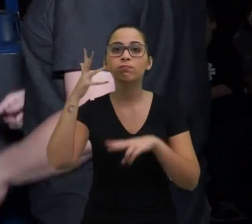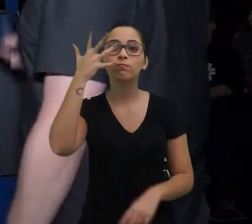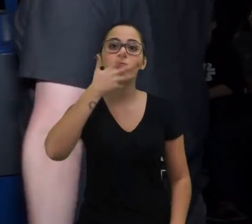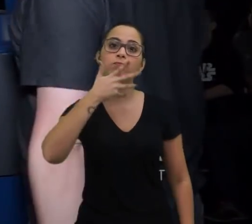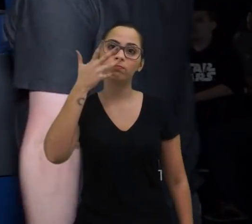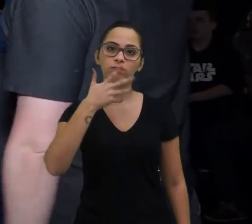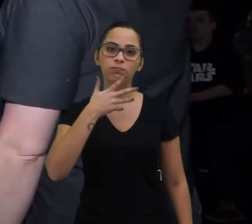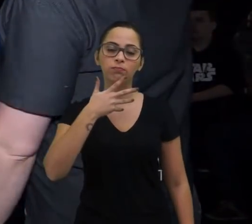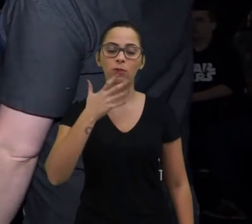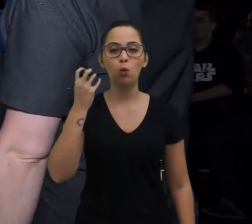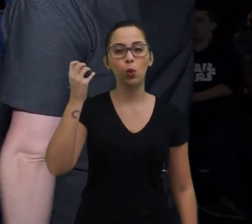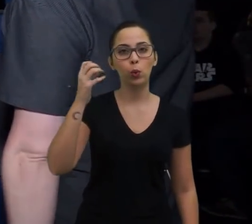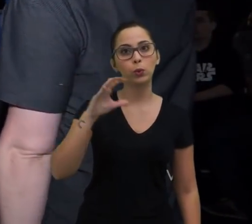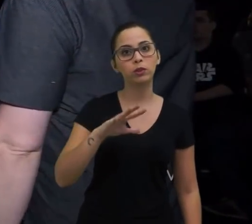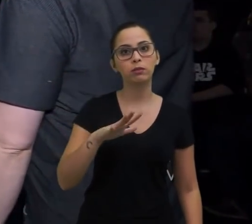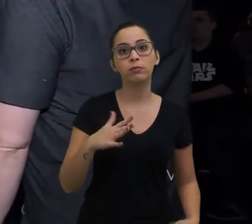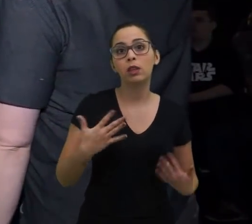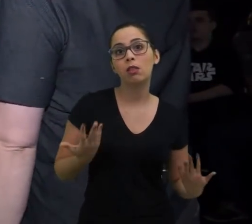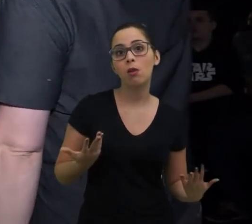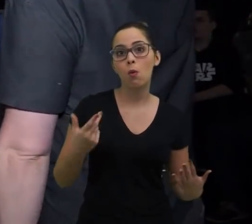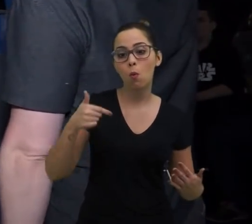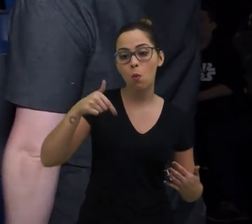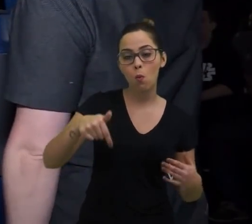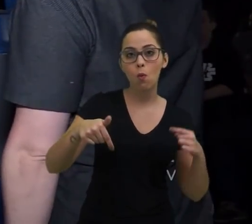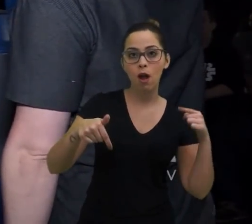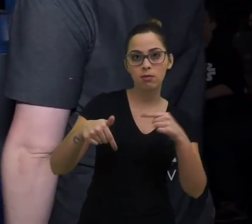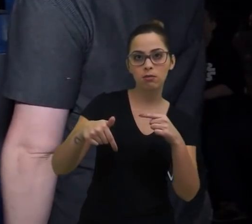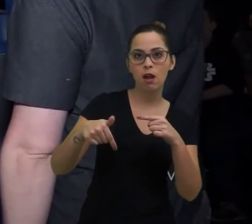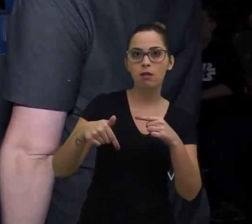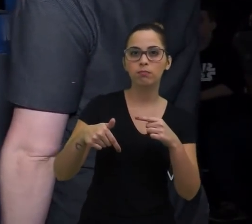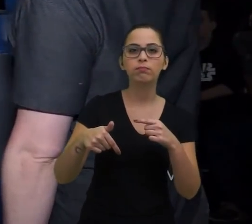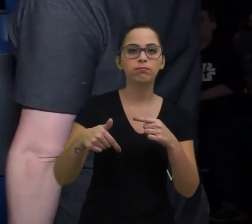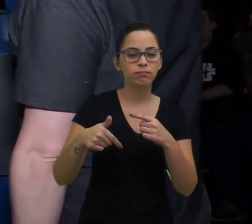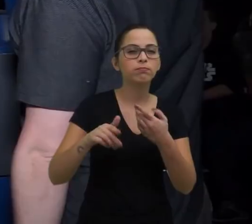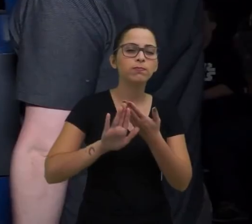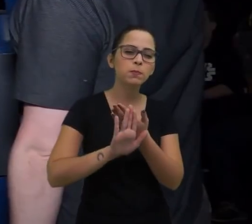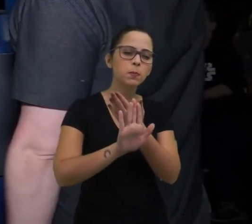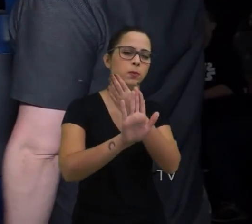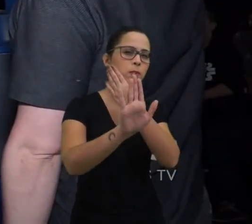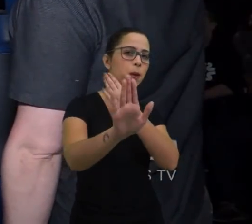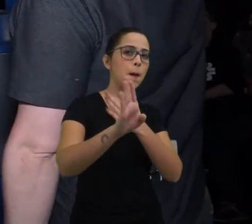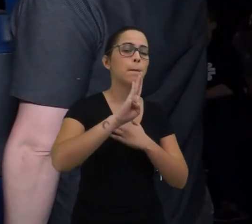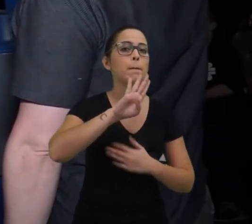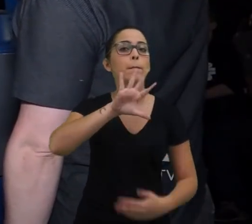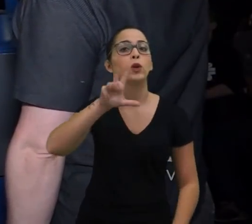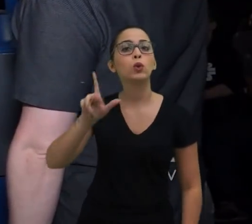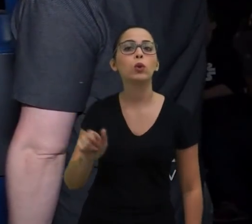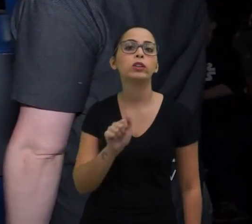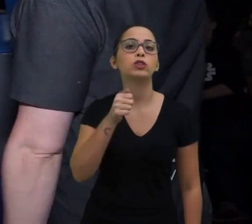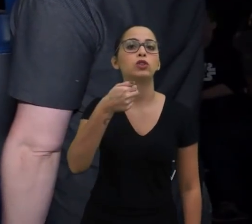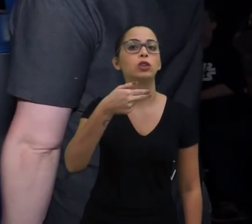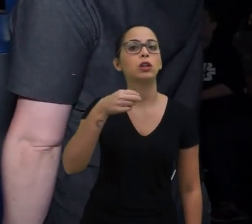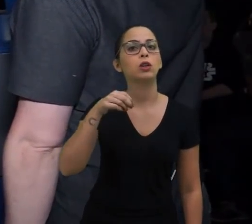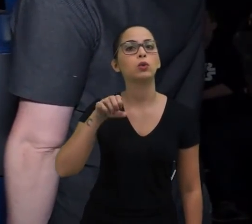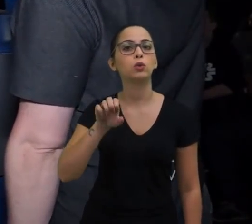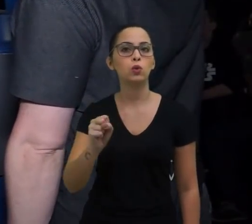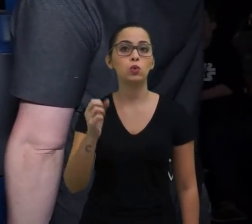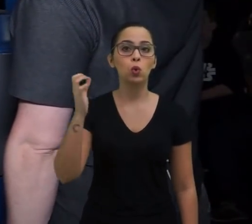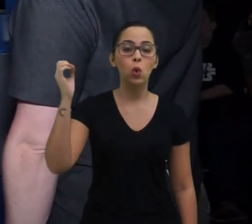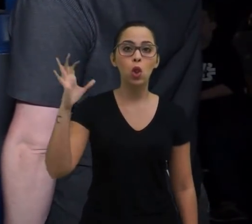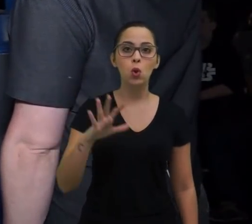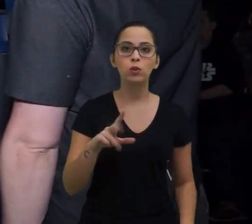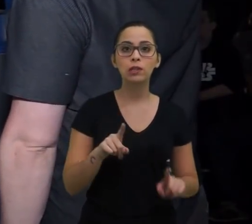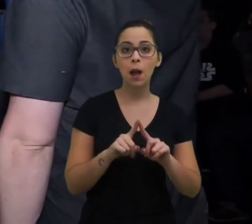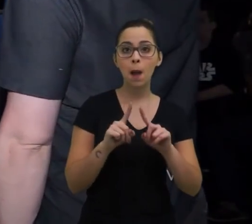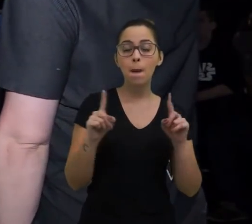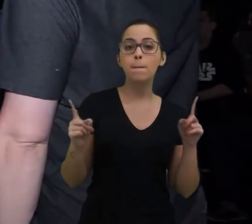estrela, ele tem que ser incrivelmente brilhante. Tá? Quão